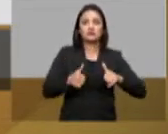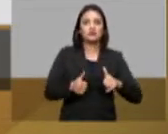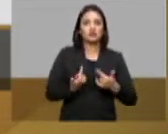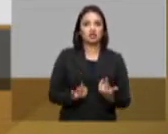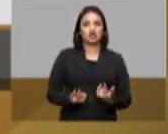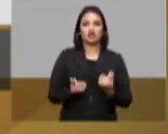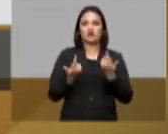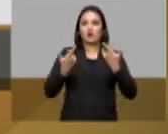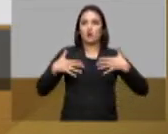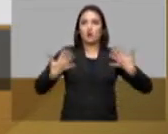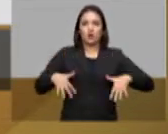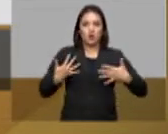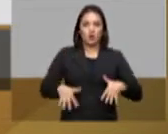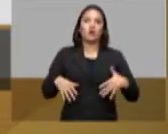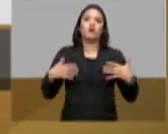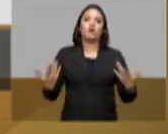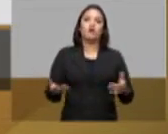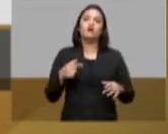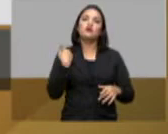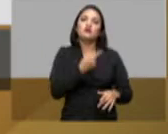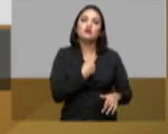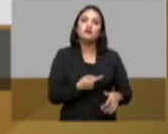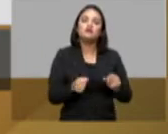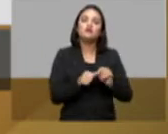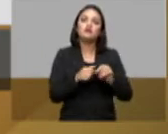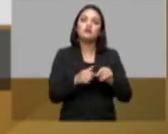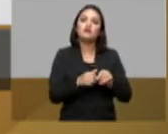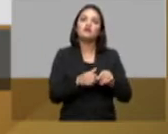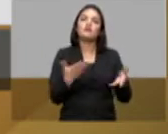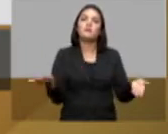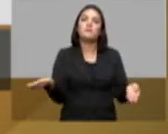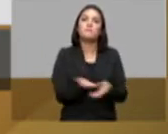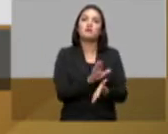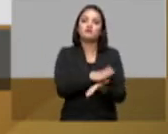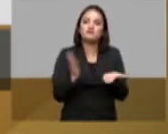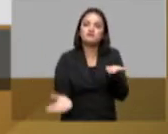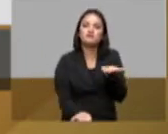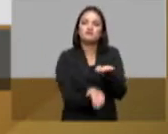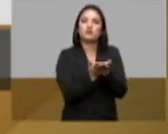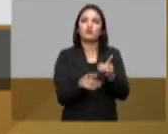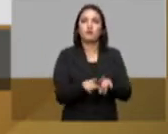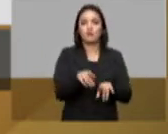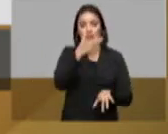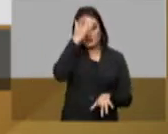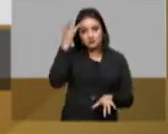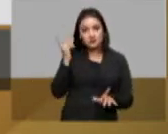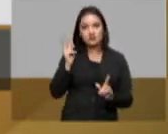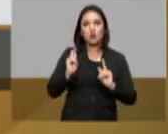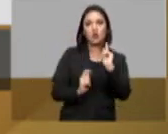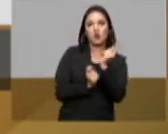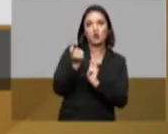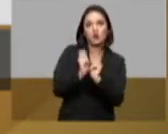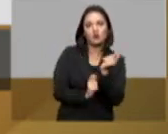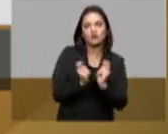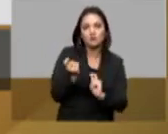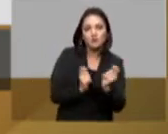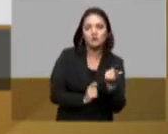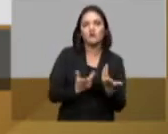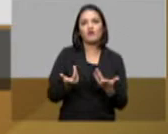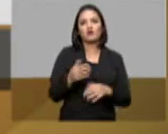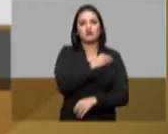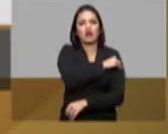que fizemos juntar aos autos, formulado pela Fundação Getúlio Vargas, os contribuintes, produtores, importadores e distribuidores de